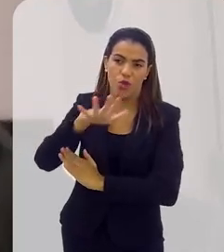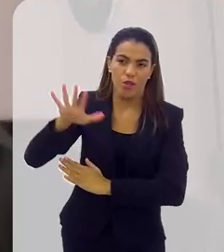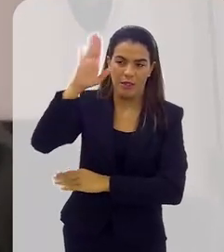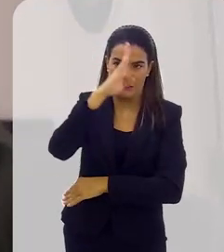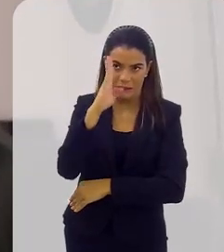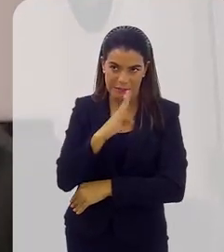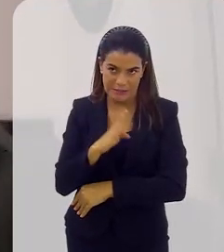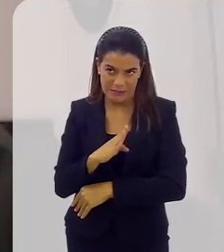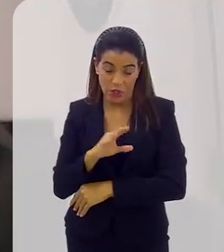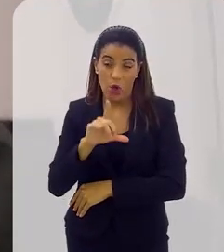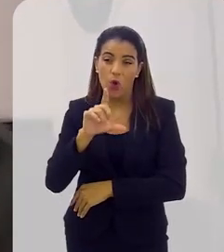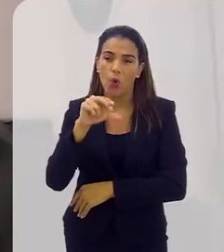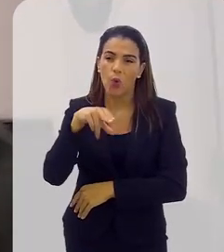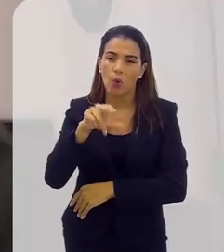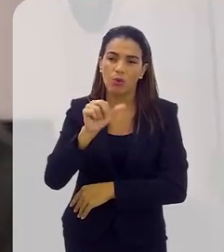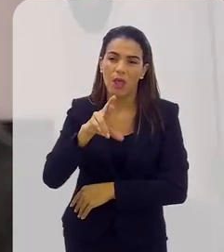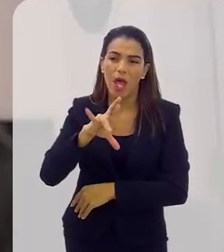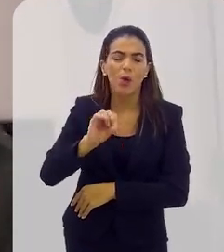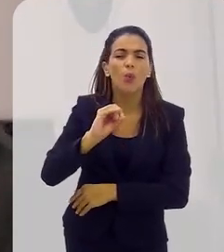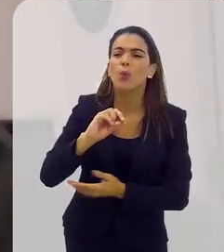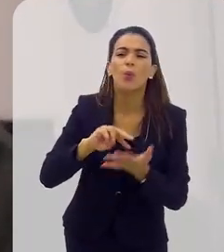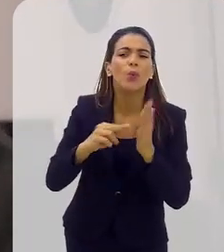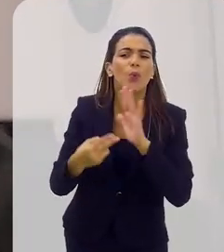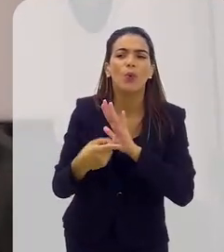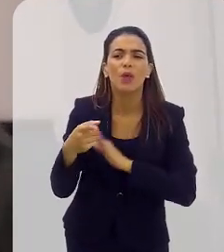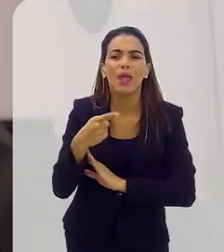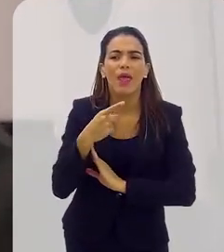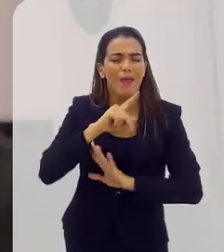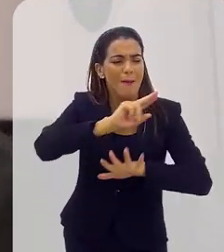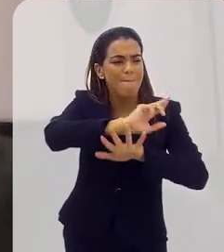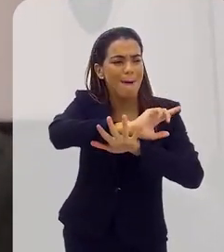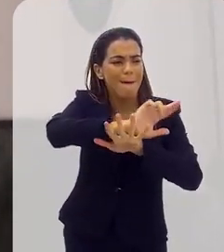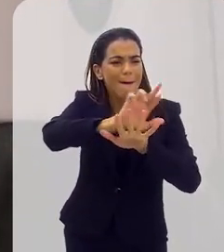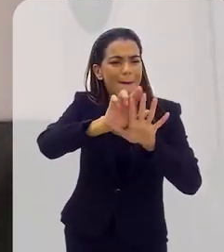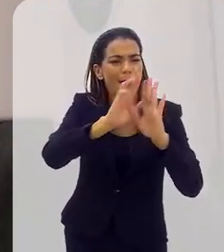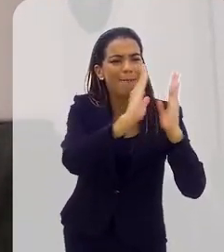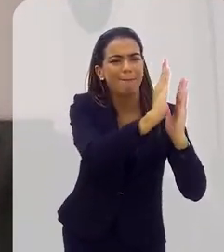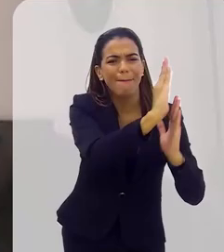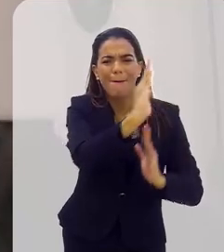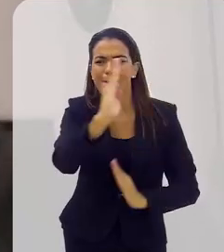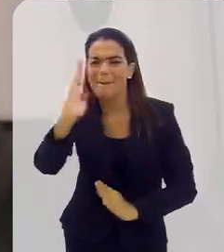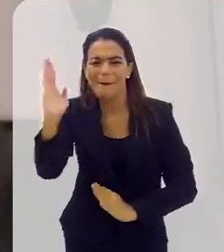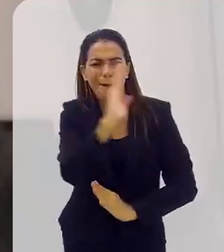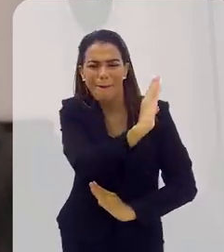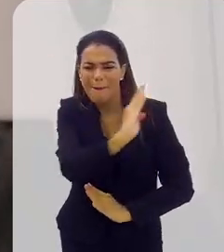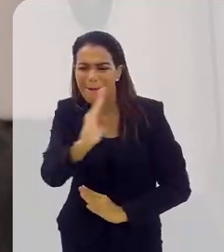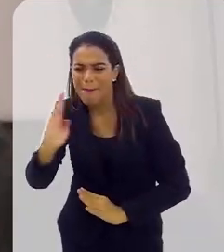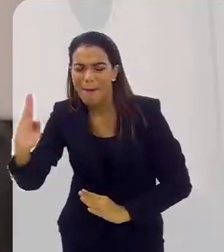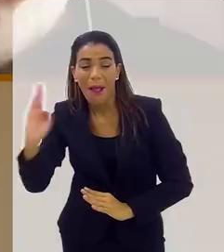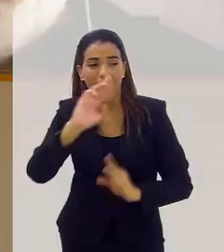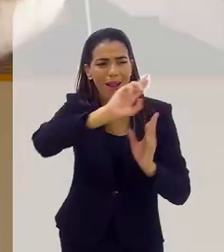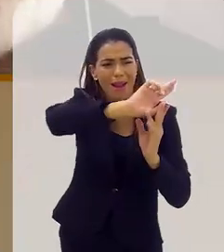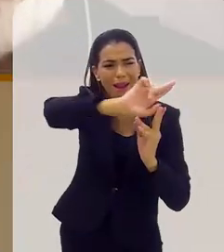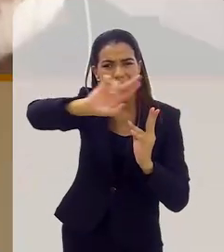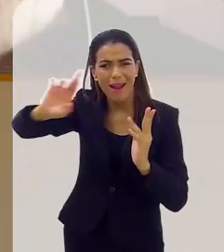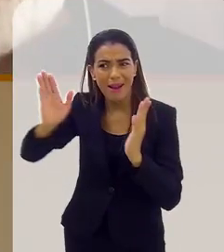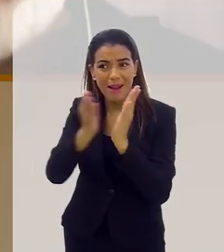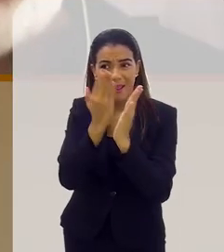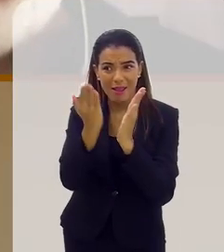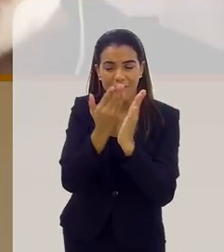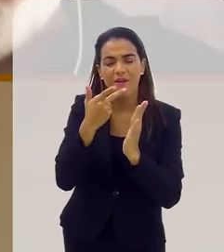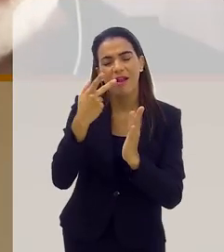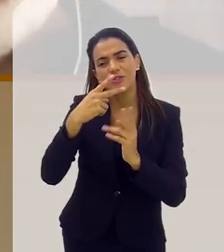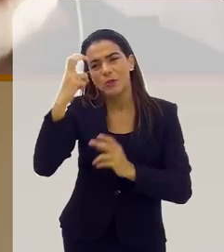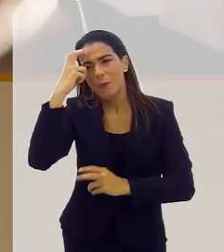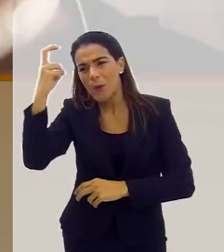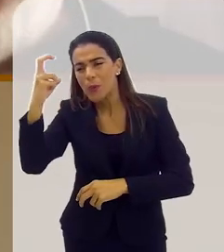no Nordeste brasileiro. O Lunário Perpétuo nada mais é do que uma grande enciclopédia, um Google de mão, onde ele